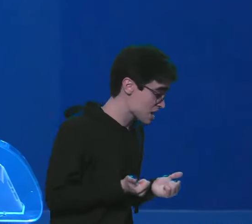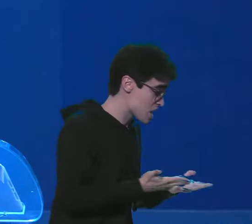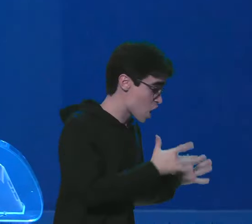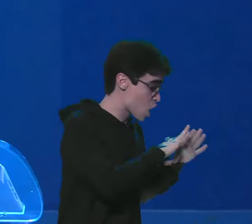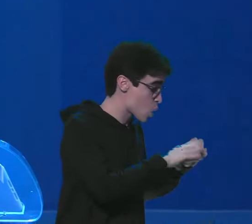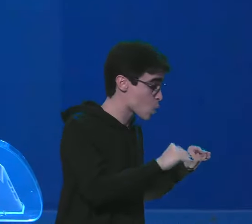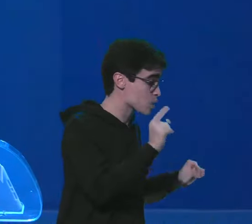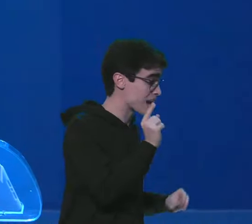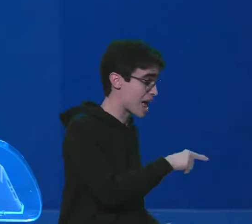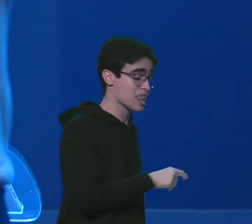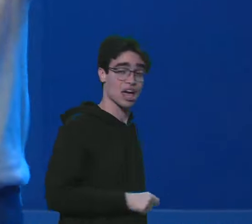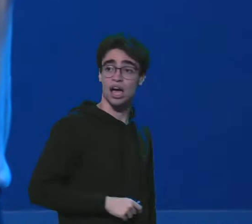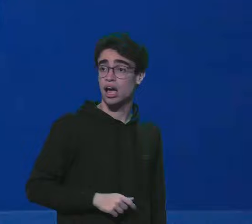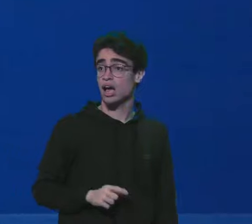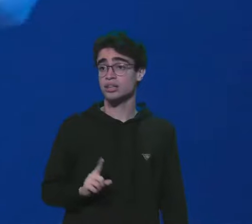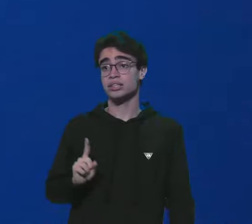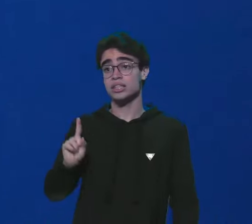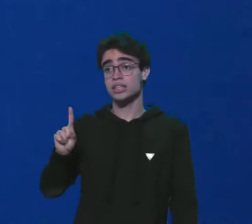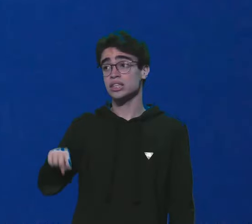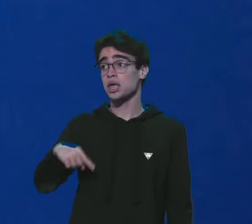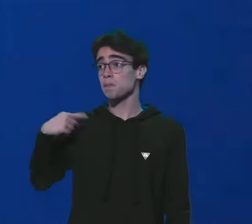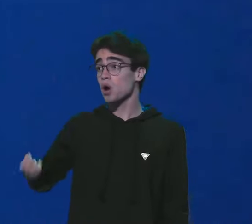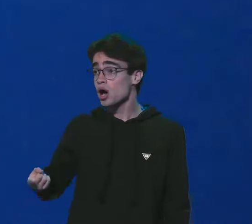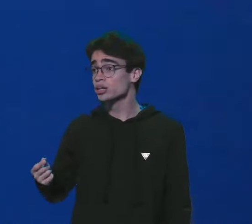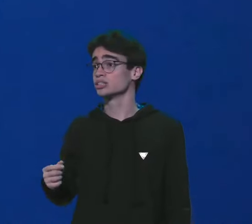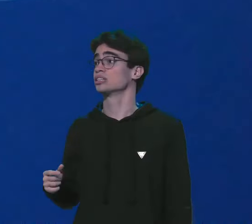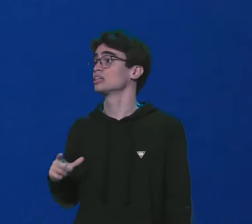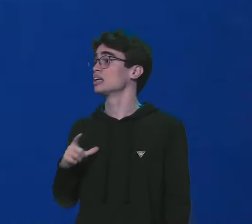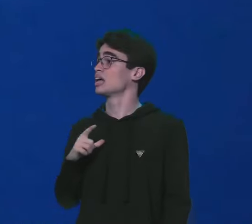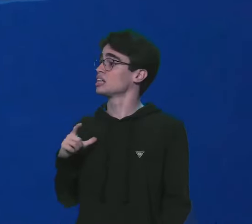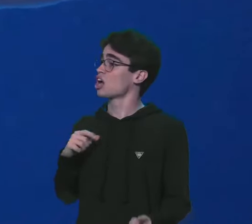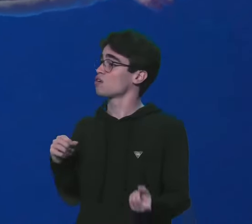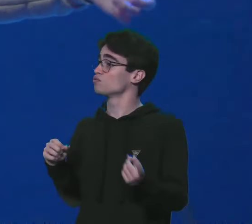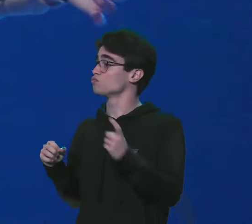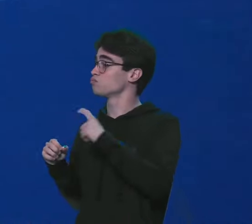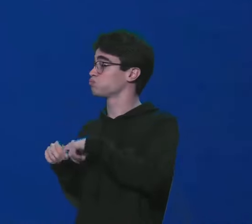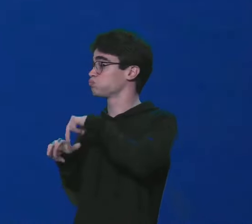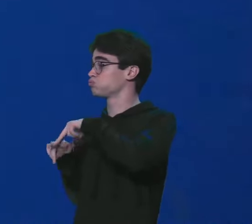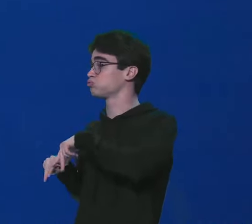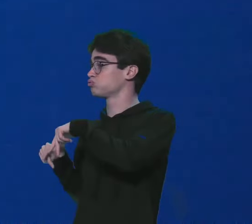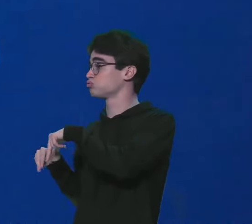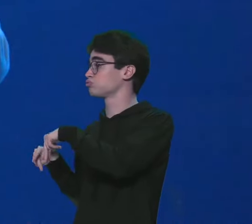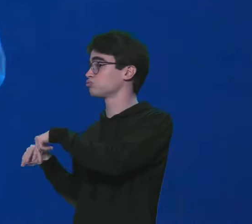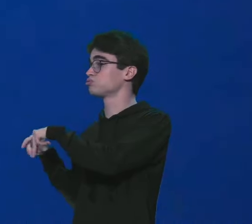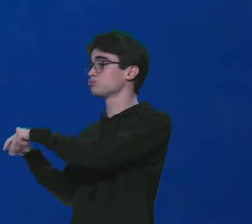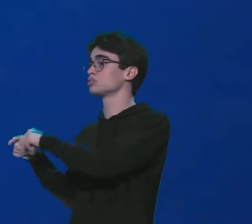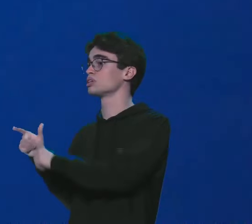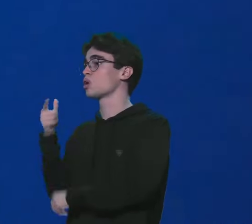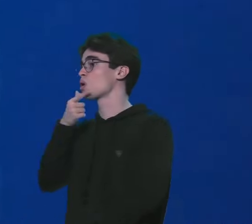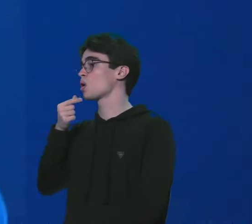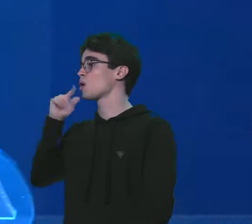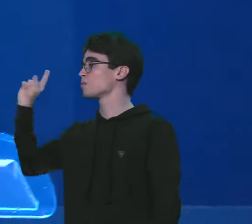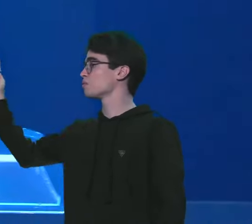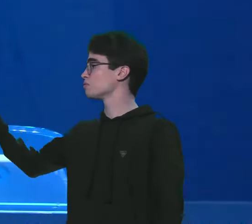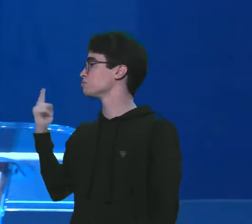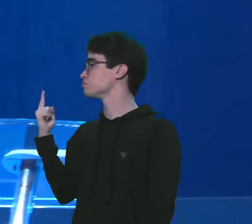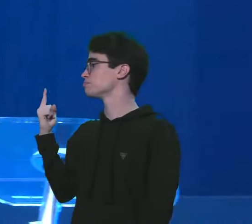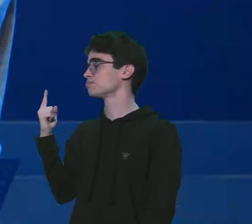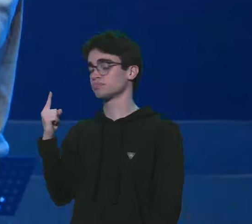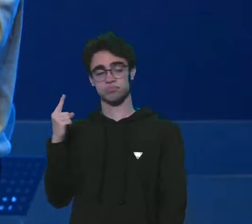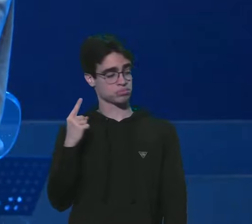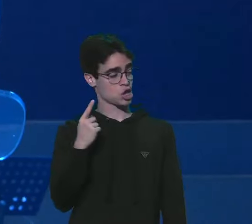do caminho, e depois, quando ele voltou a ir para a casa de Jairo, veio um mensageiro dizendo: a sua filha morreu.